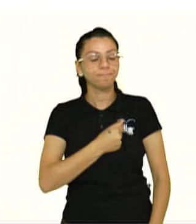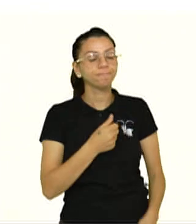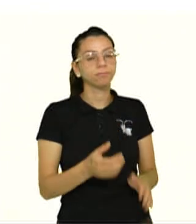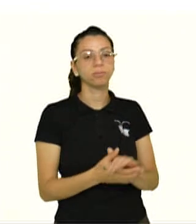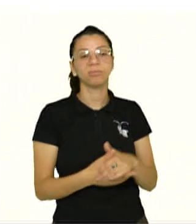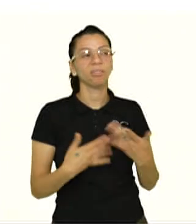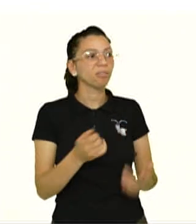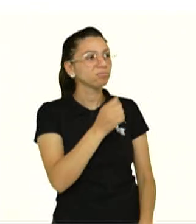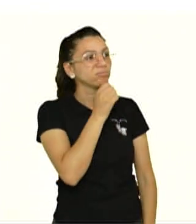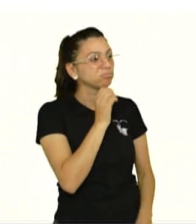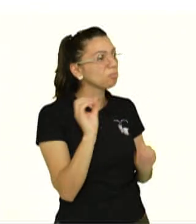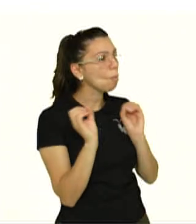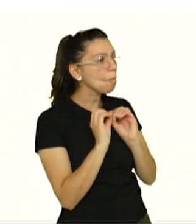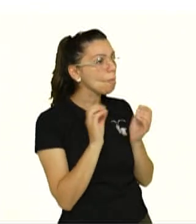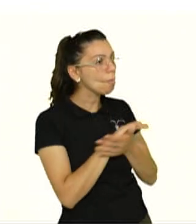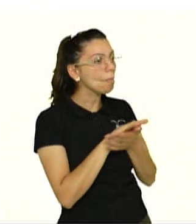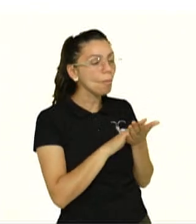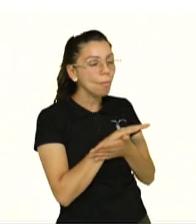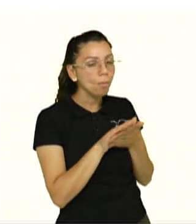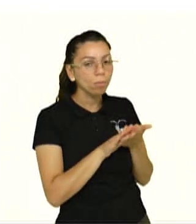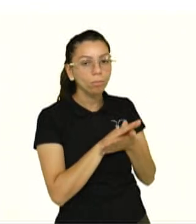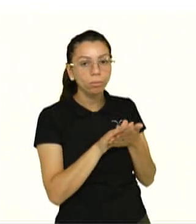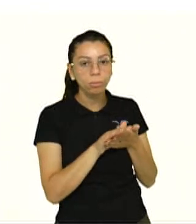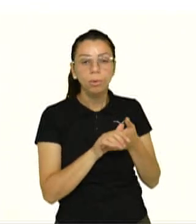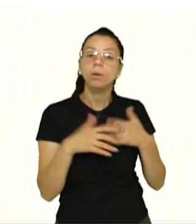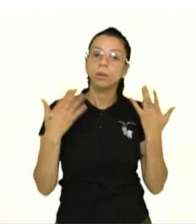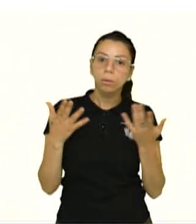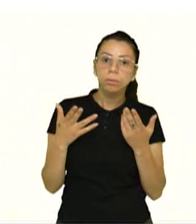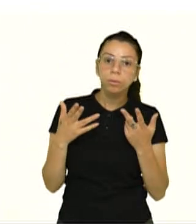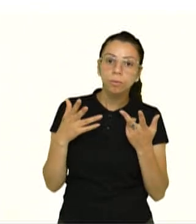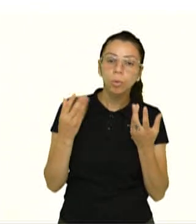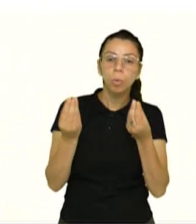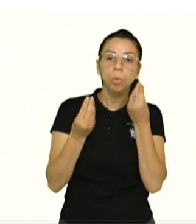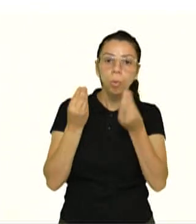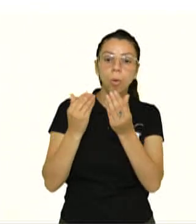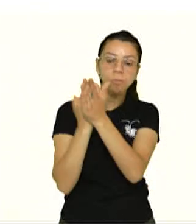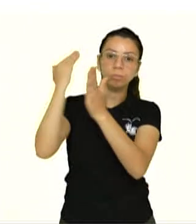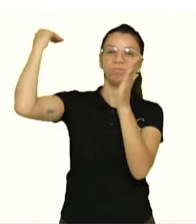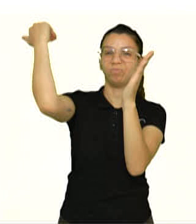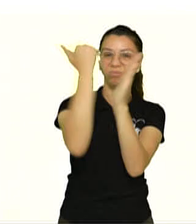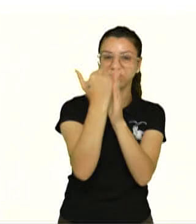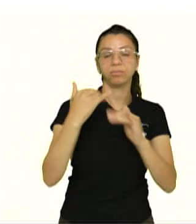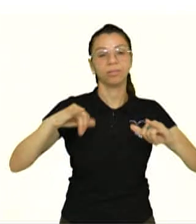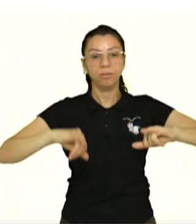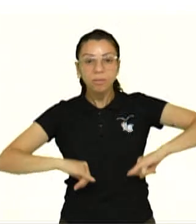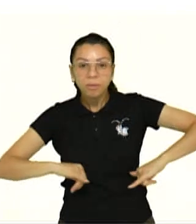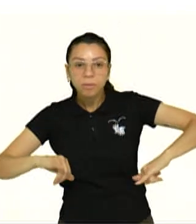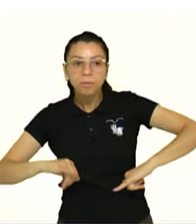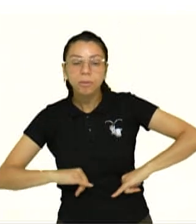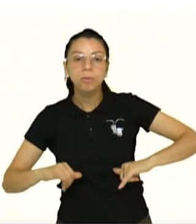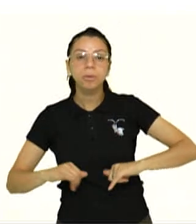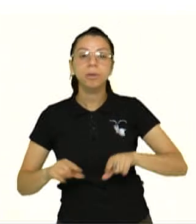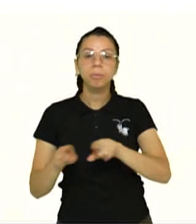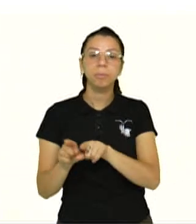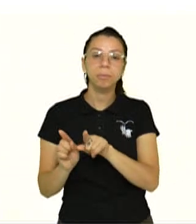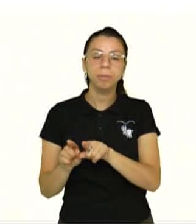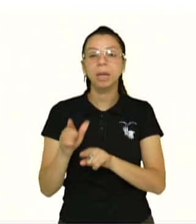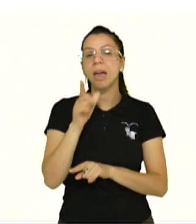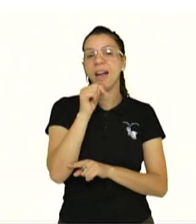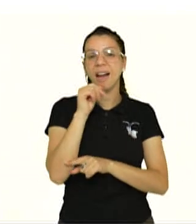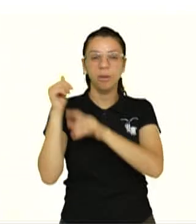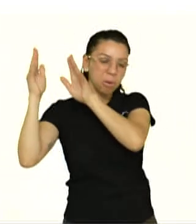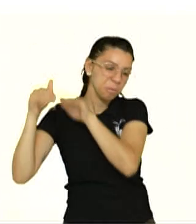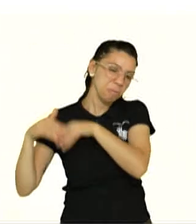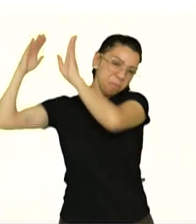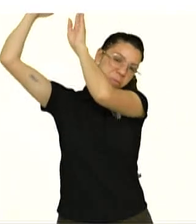que me adianta? Olha só a intensidade do sofrimento, sendo ameaçado por ondas gigantescas ali,